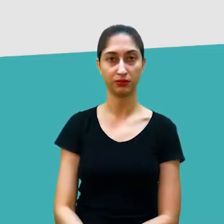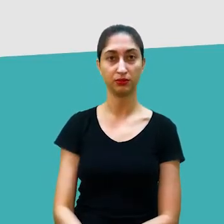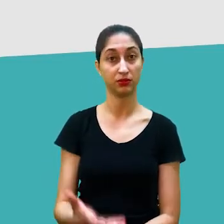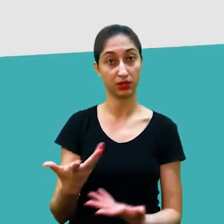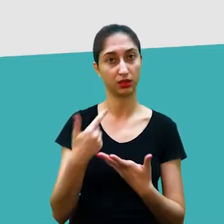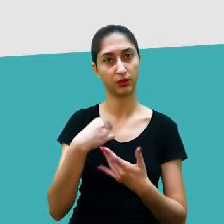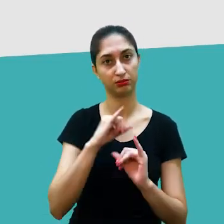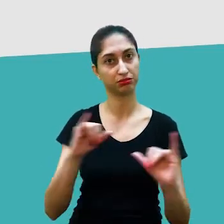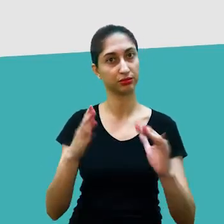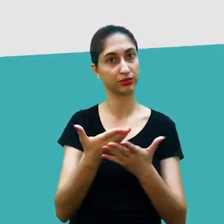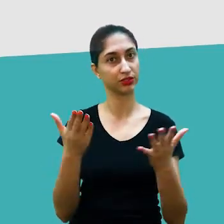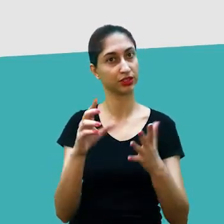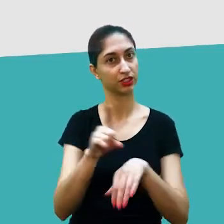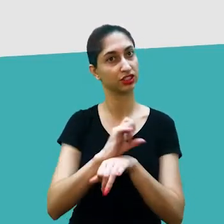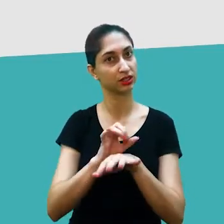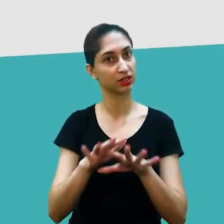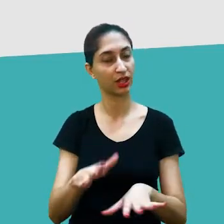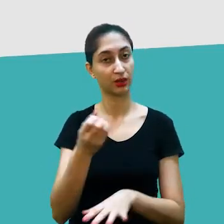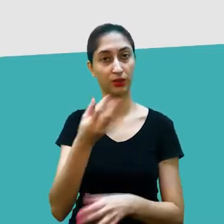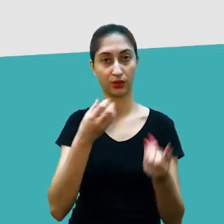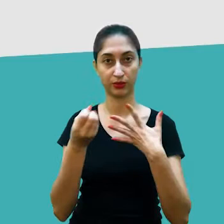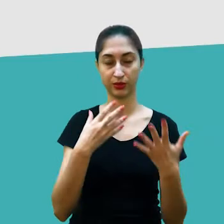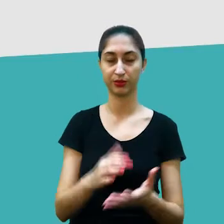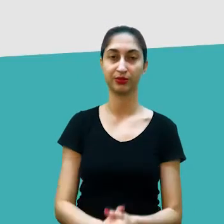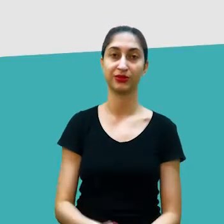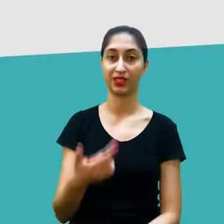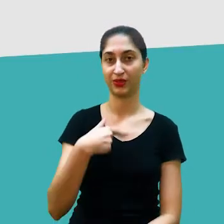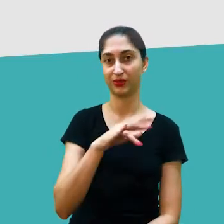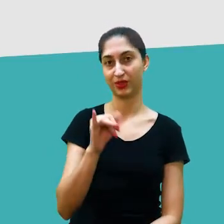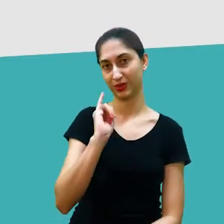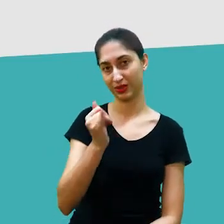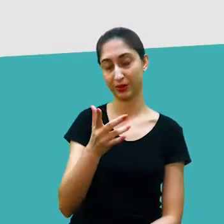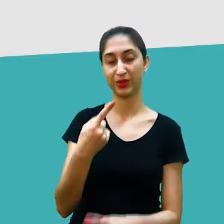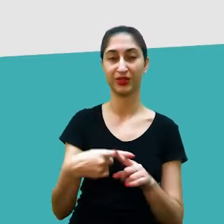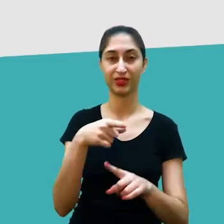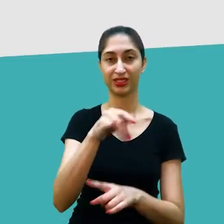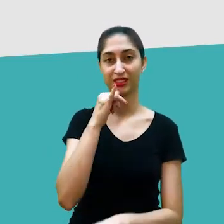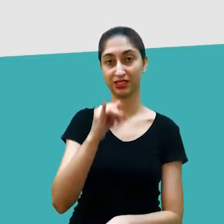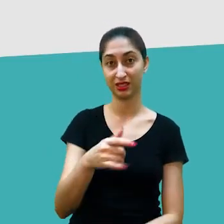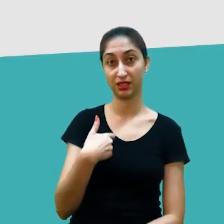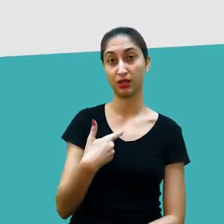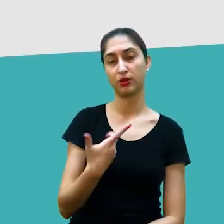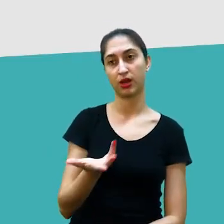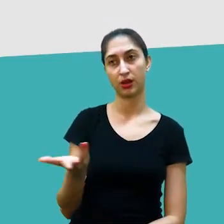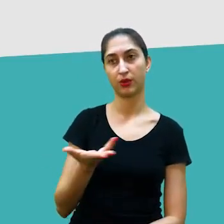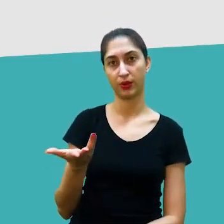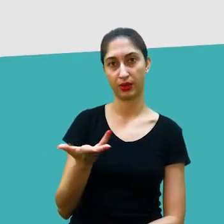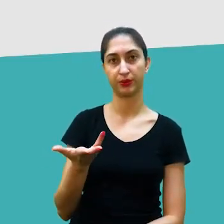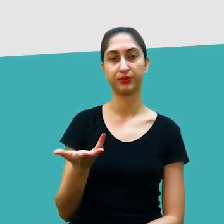recado aí, né, para os novos designers. Deixa eu só contar, assim, você citou, né, eu realmente estou passando por